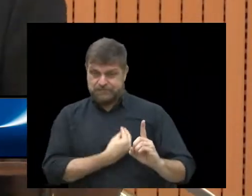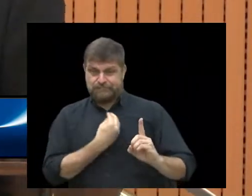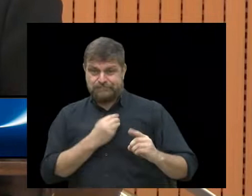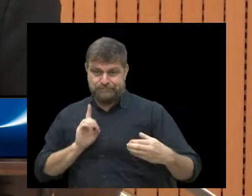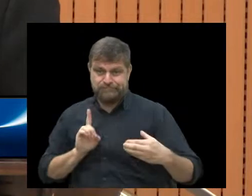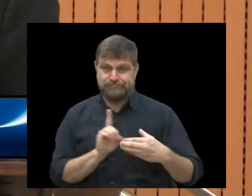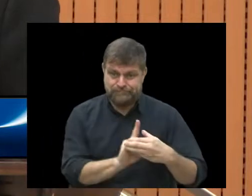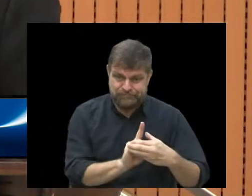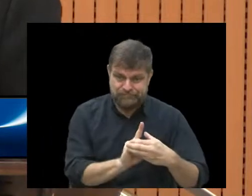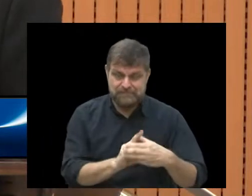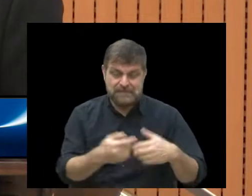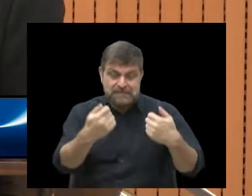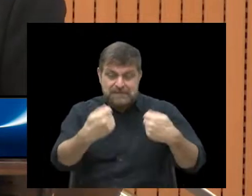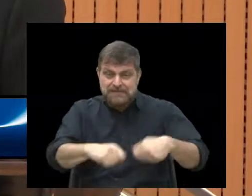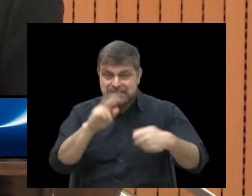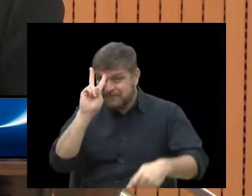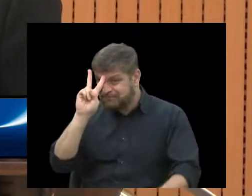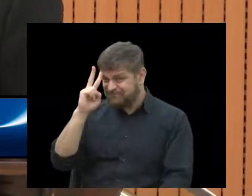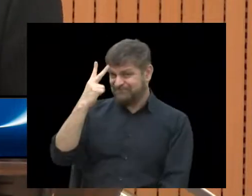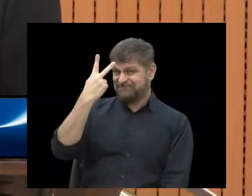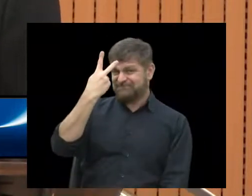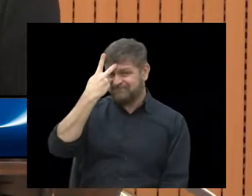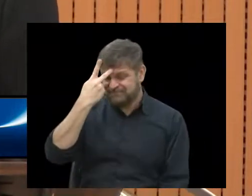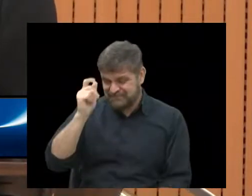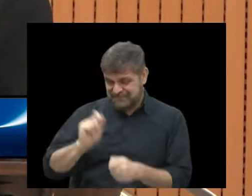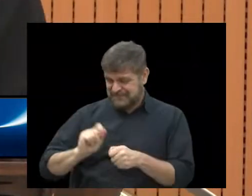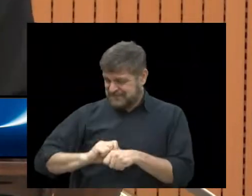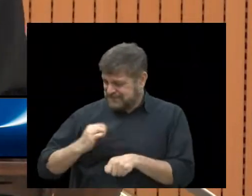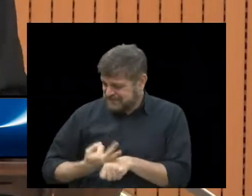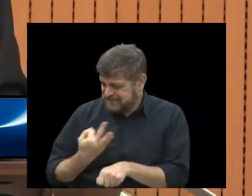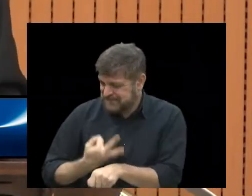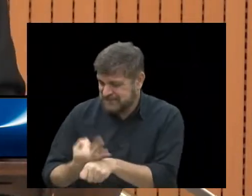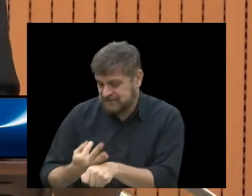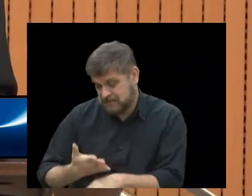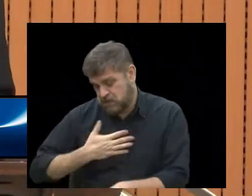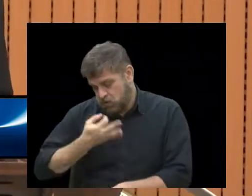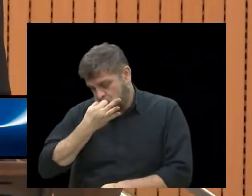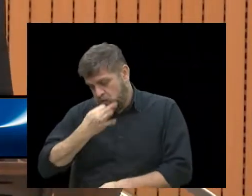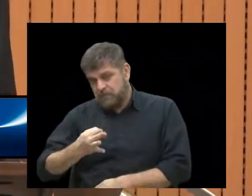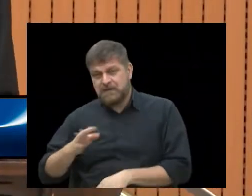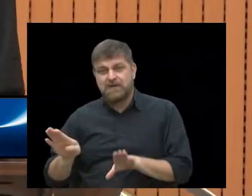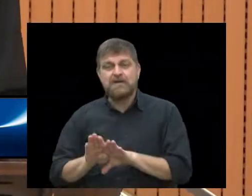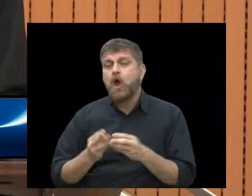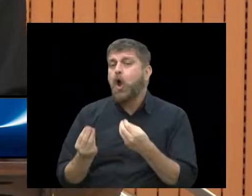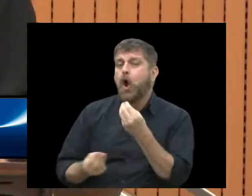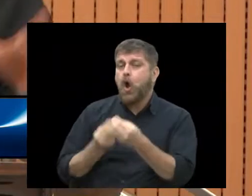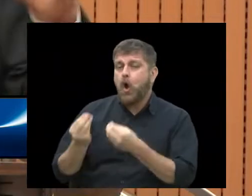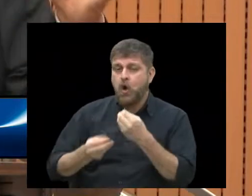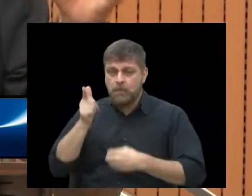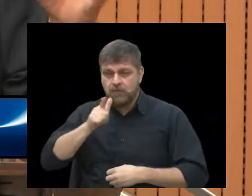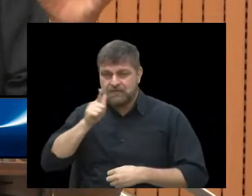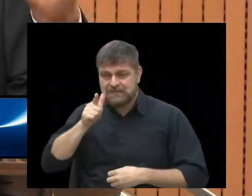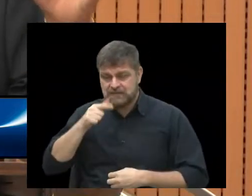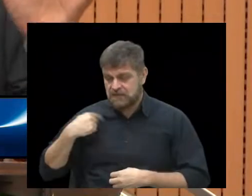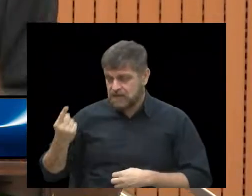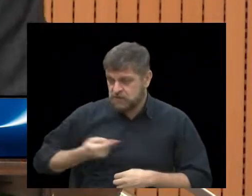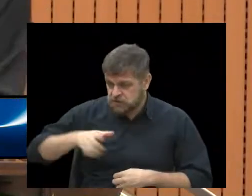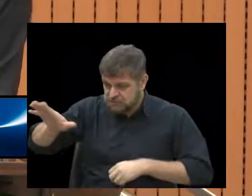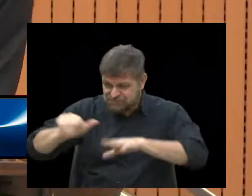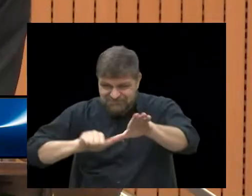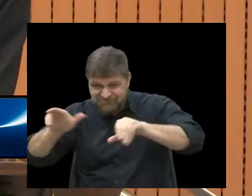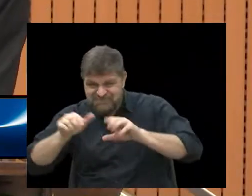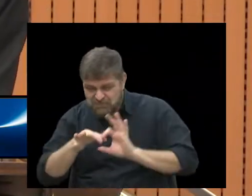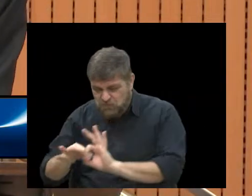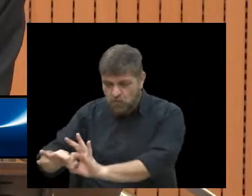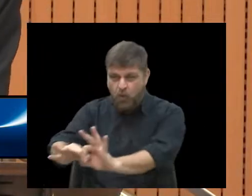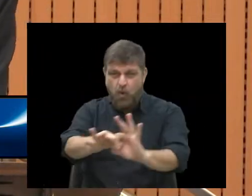vivendo e é preciso tentar mudar isso, e na minha ótica só tem uma forma: a gente juntar todo mundo para